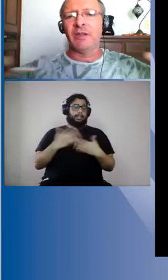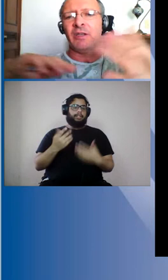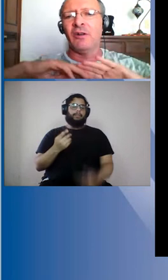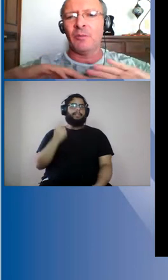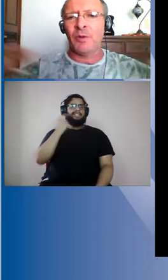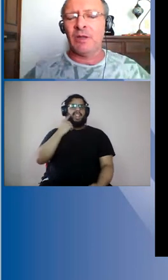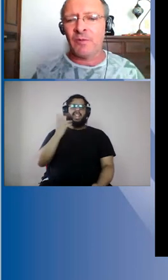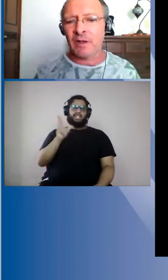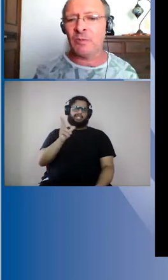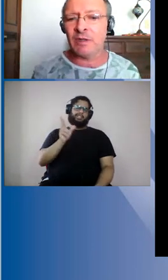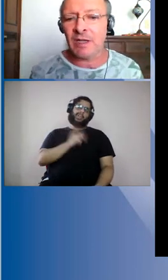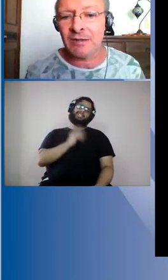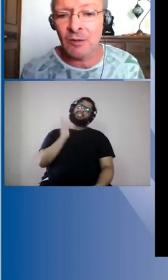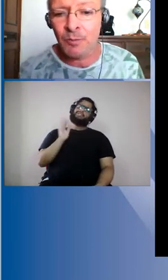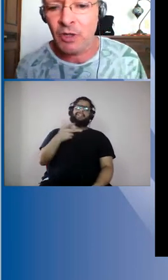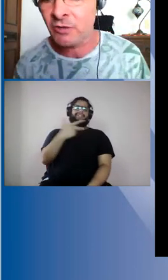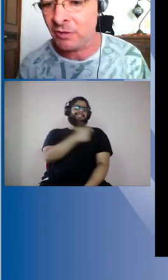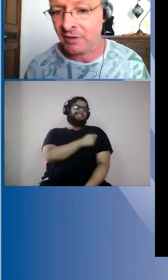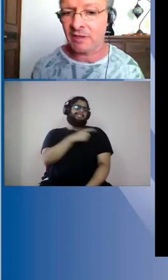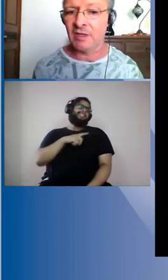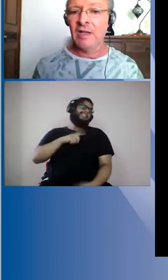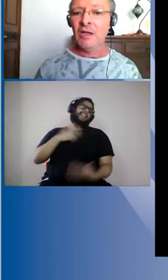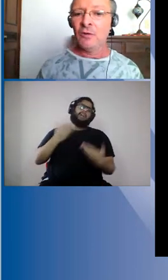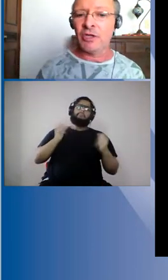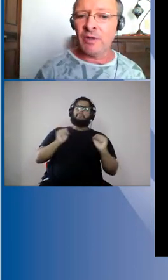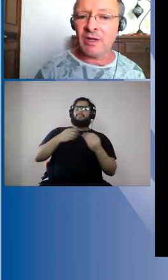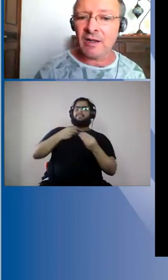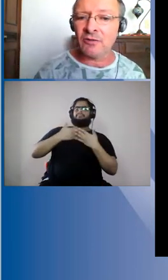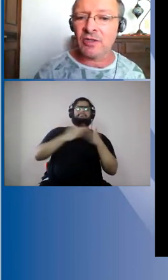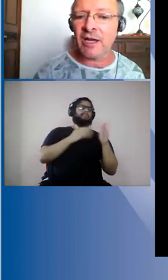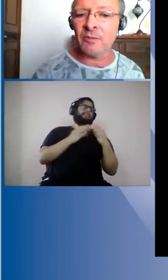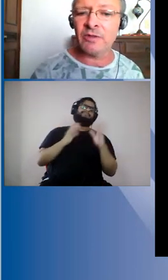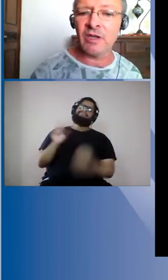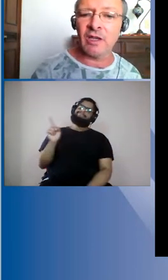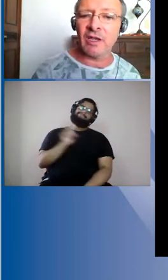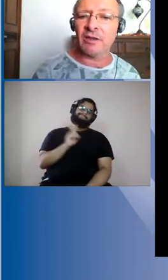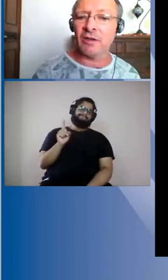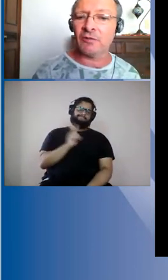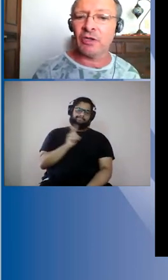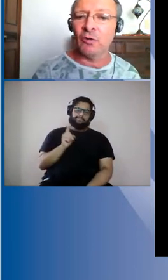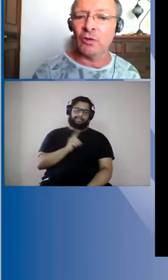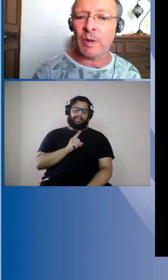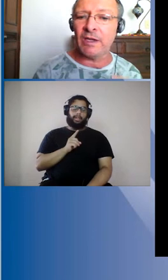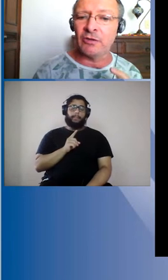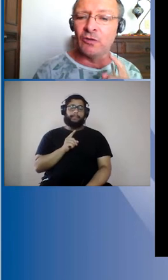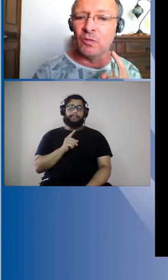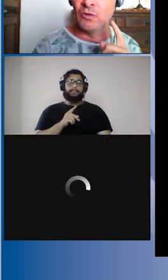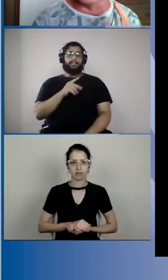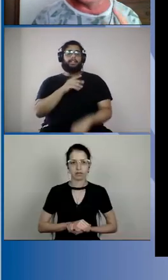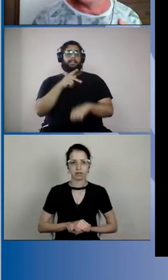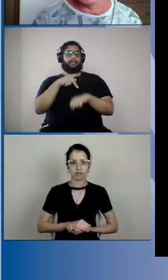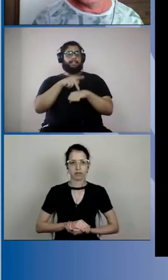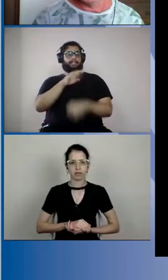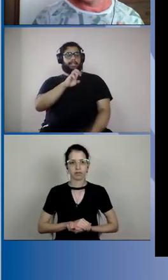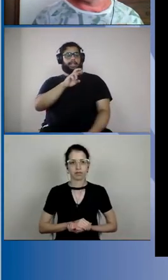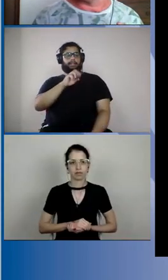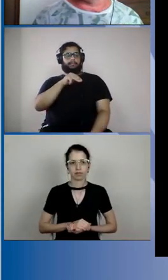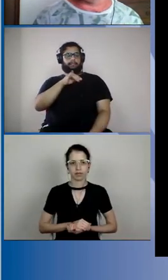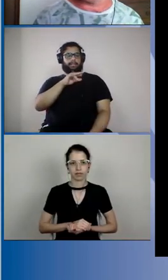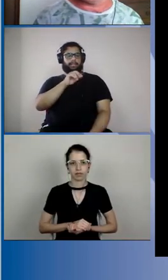vacina, beleza, agora podemos flexibilizar. isso não pode acontecer. Os Emirados Árabes é o segundo país do mundo